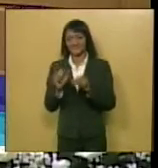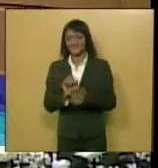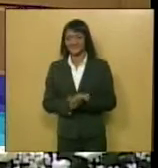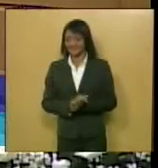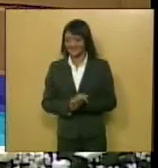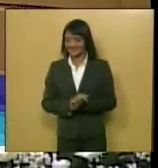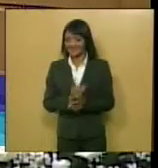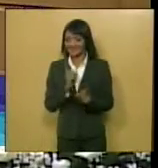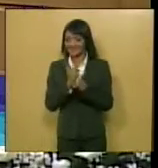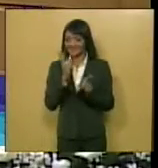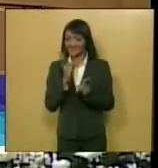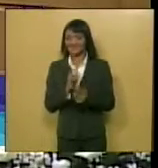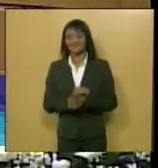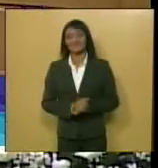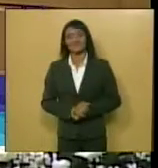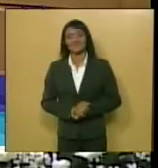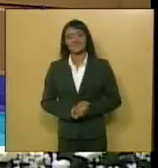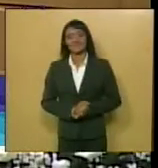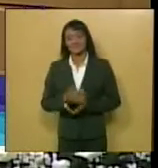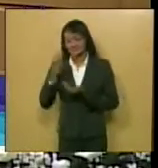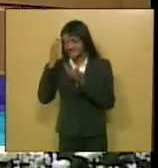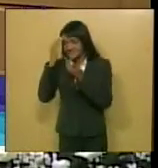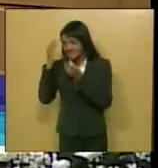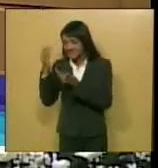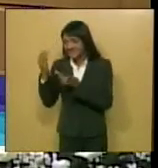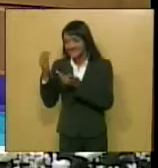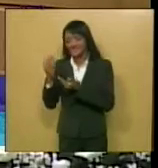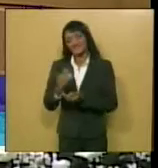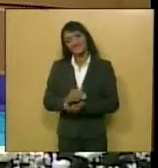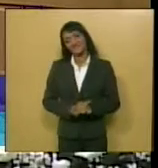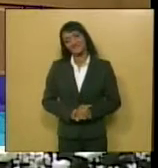que encontramos. Muito obrigada.